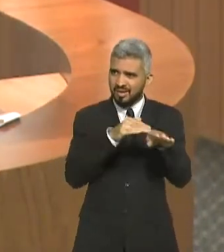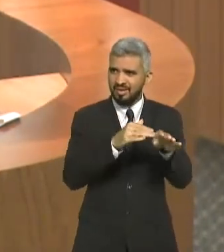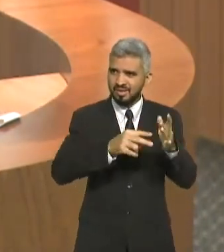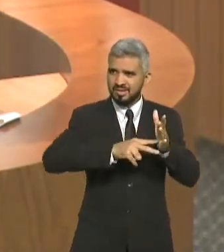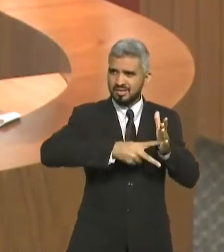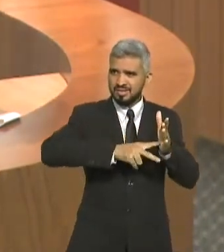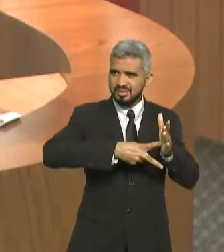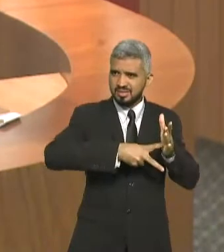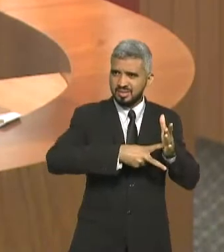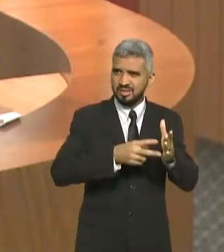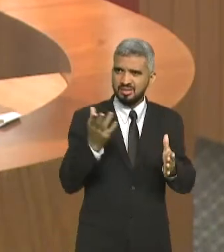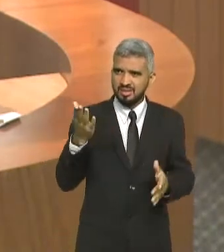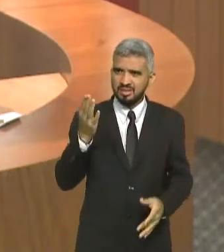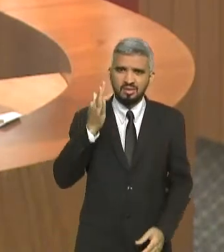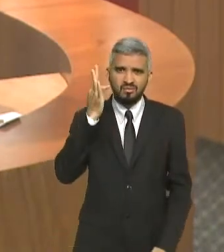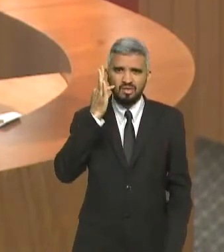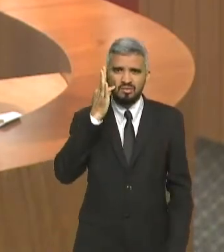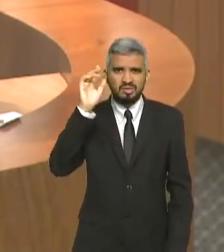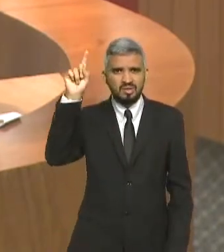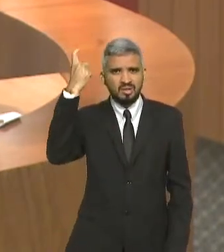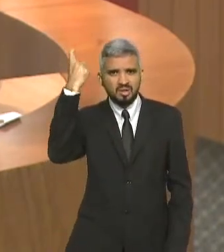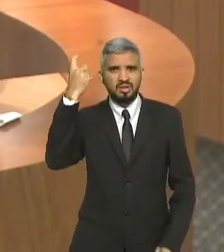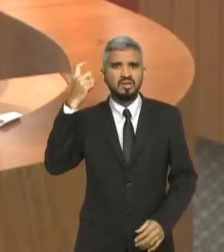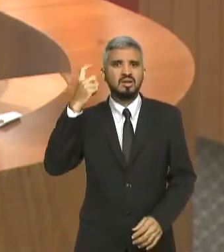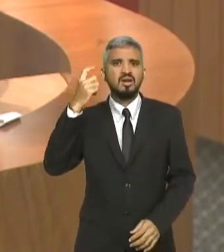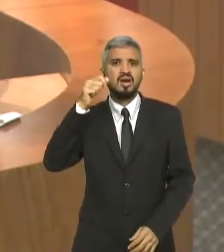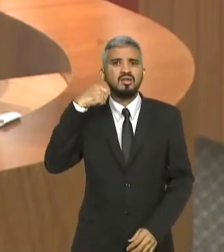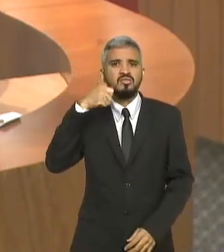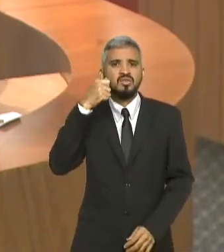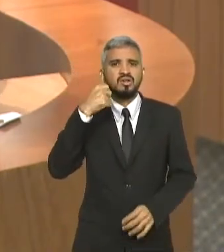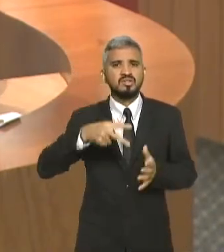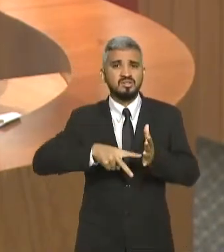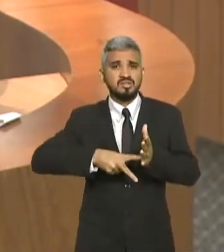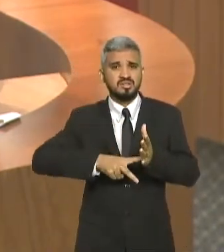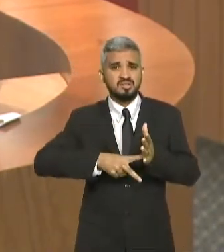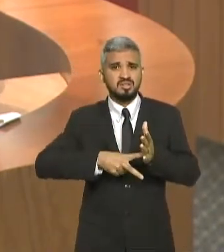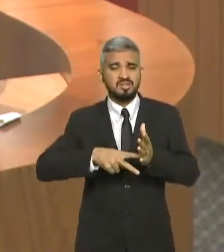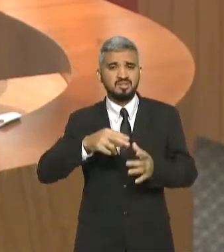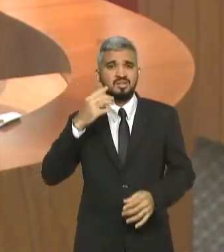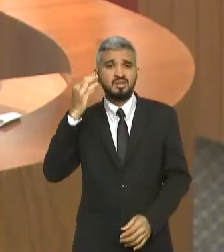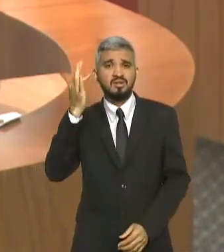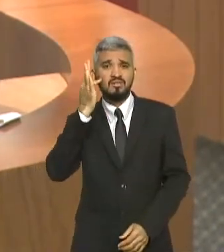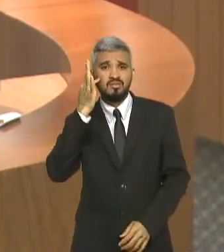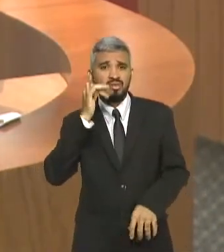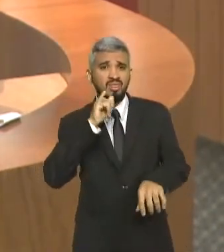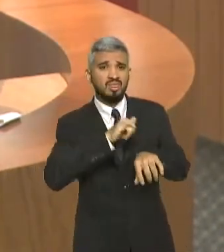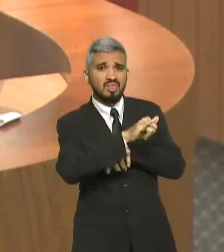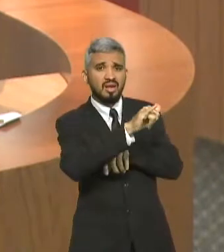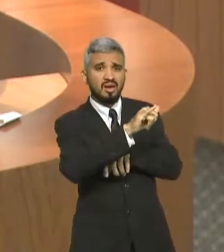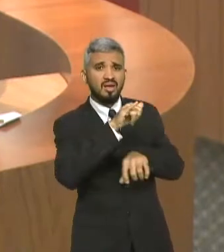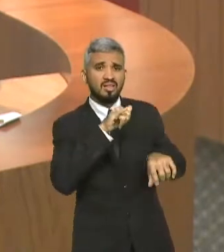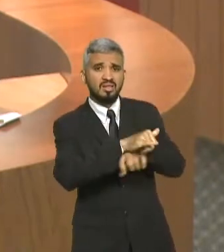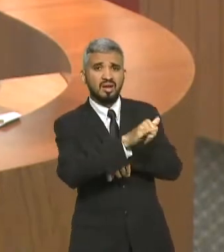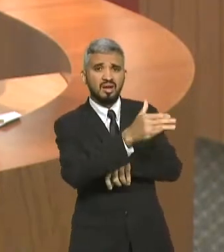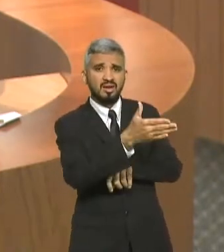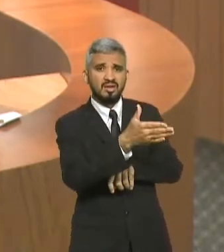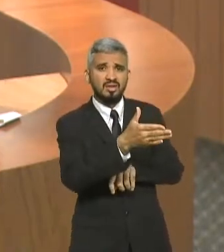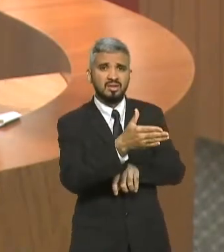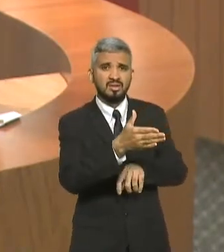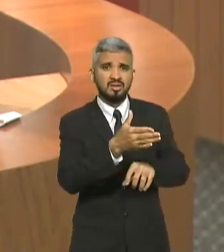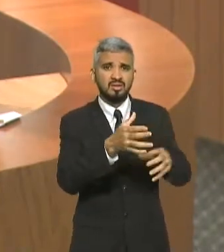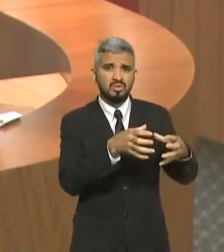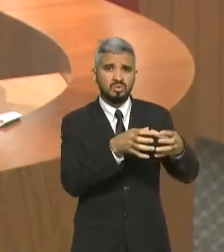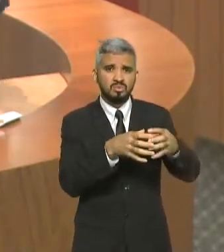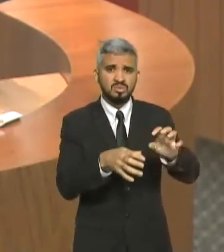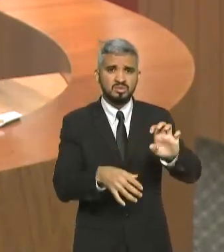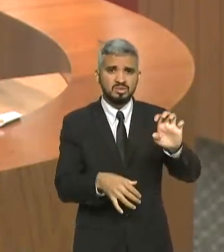foi advogado de sindicato, Flávio Dino, que traiu a esquerda, Flávio Dino, que tem traído a esquerda, que não recebe o sindicato, que não recebe a